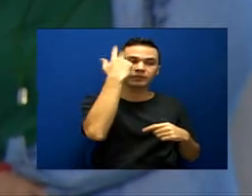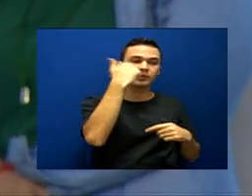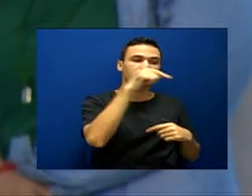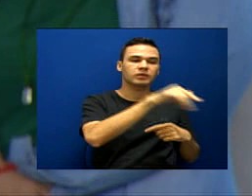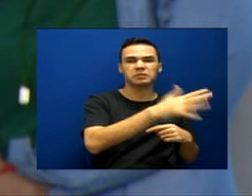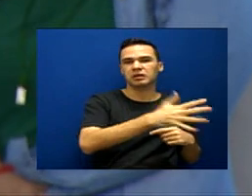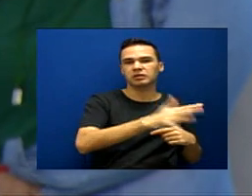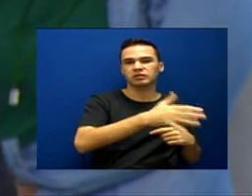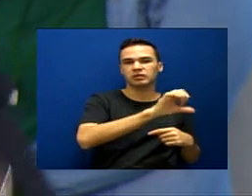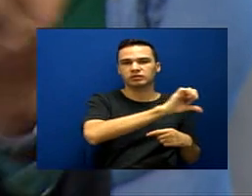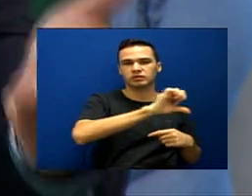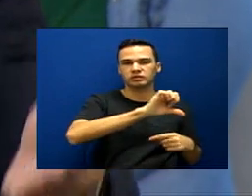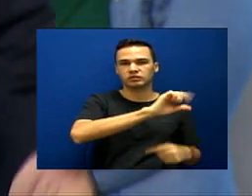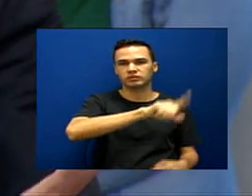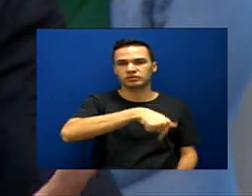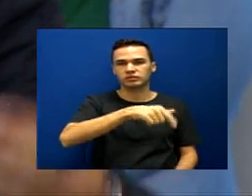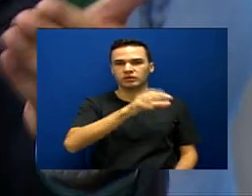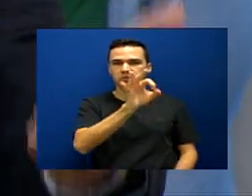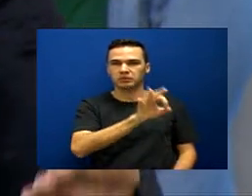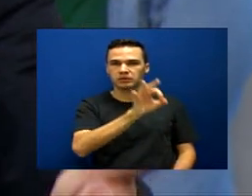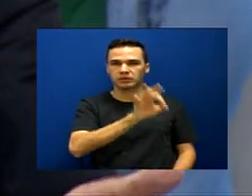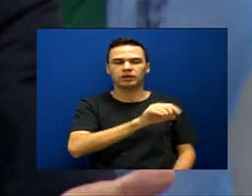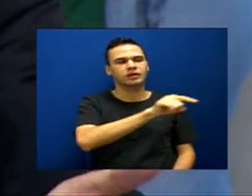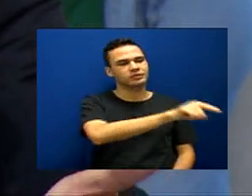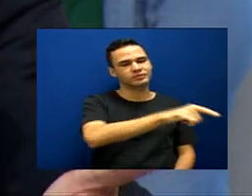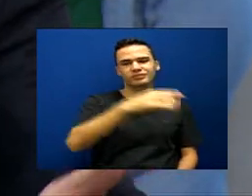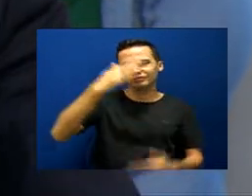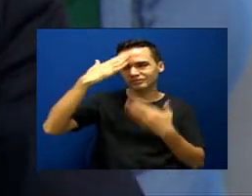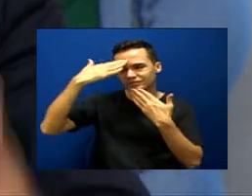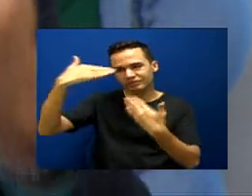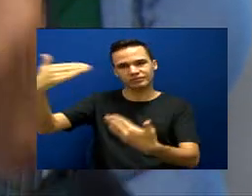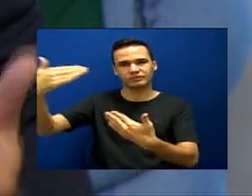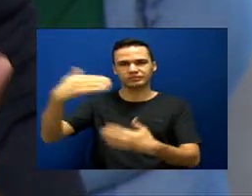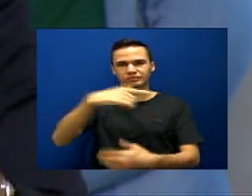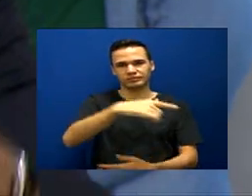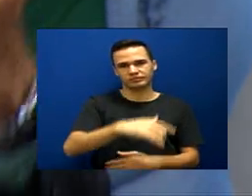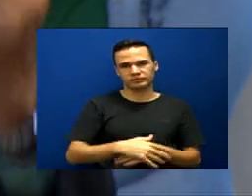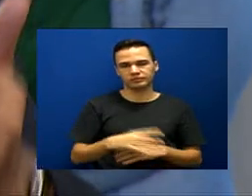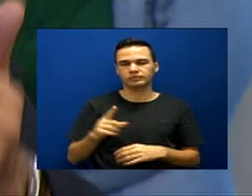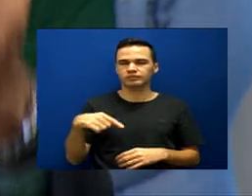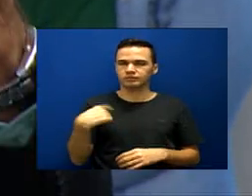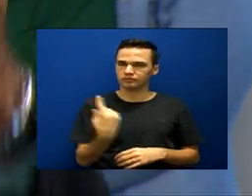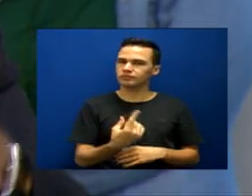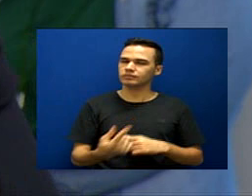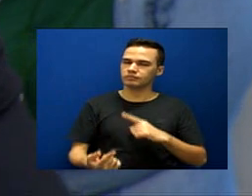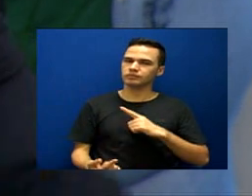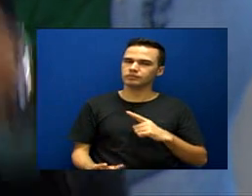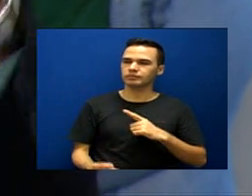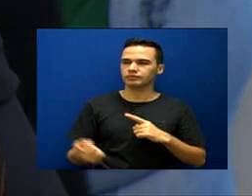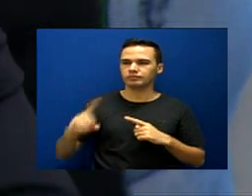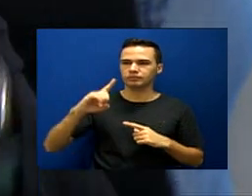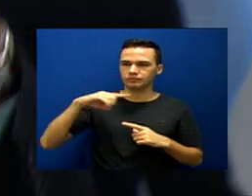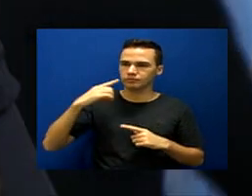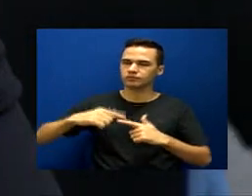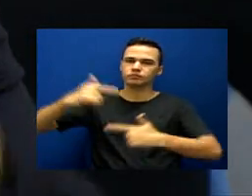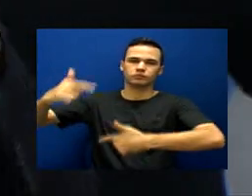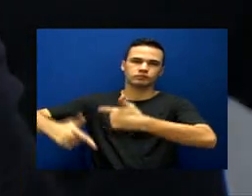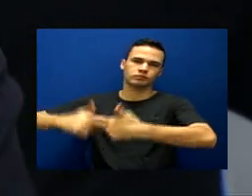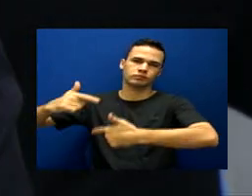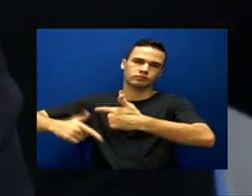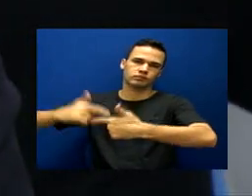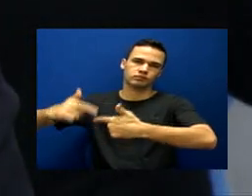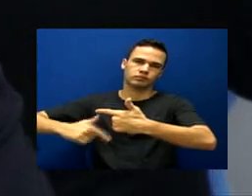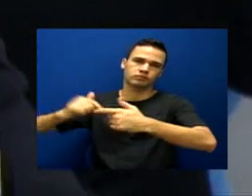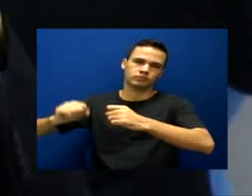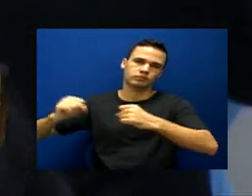98 ou 99% da cidade reconhece e agradece. Então, nós temos, certo? Deputados que estão fazendo o